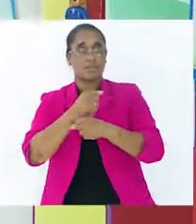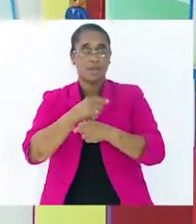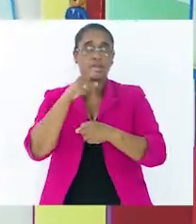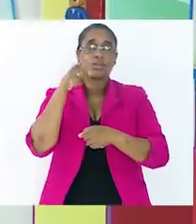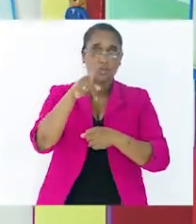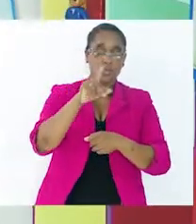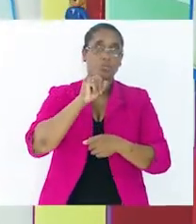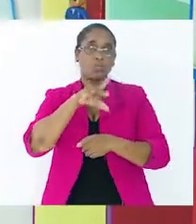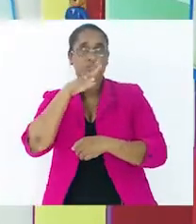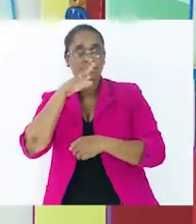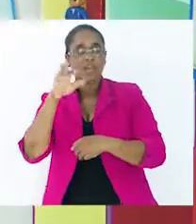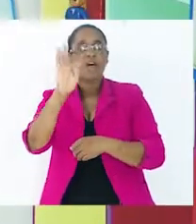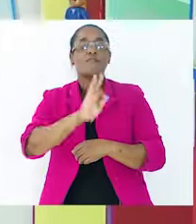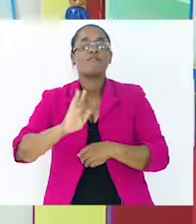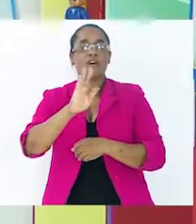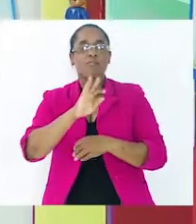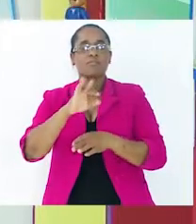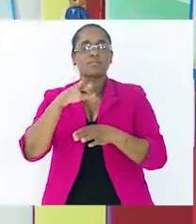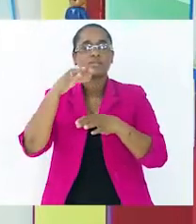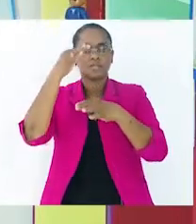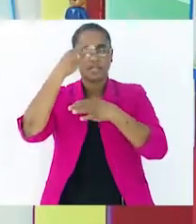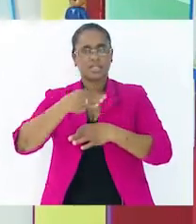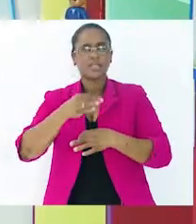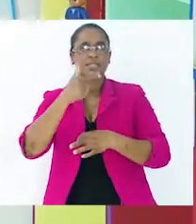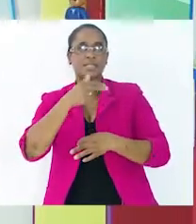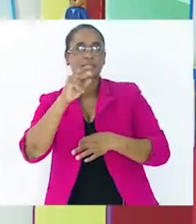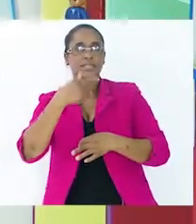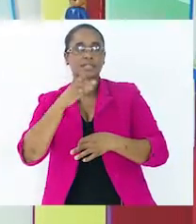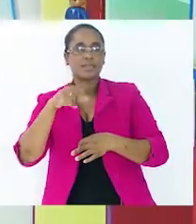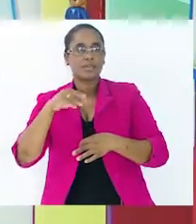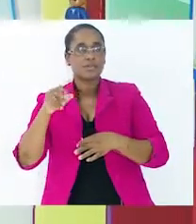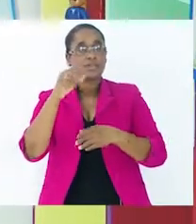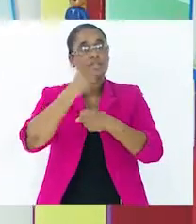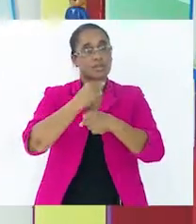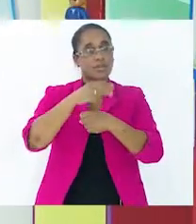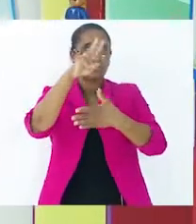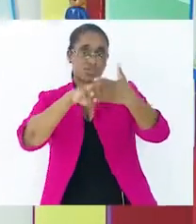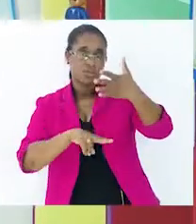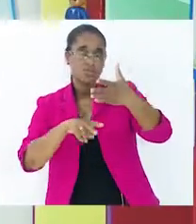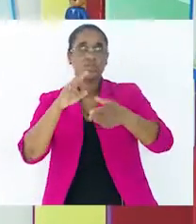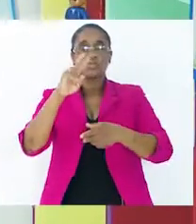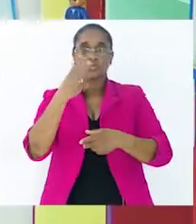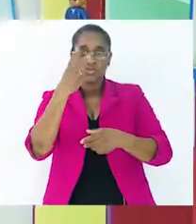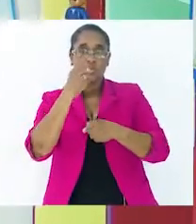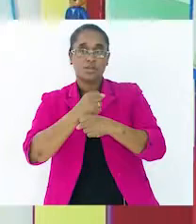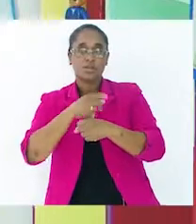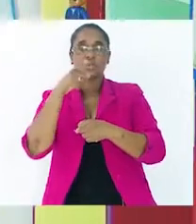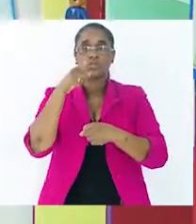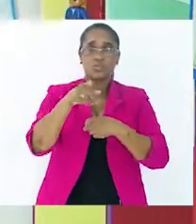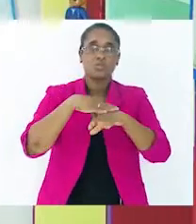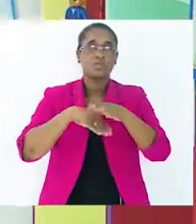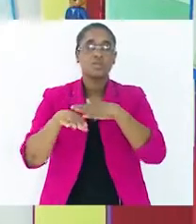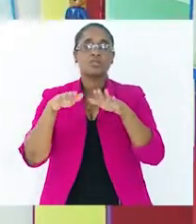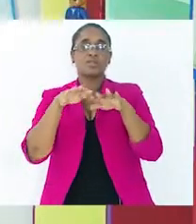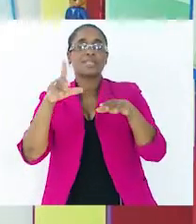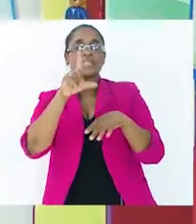as formas de tratamento utilizadas nessa produção textual e um segundo exercício que era para tu falares do nível